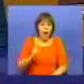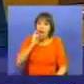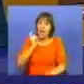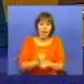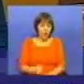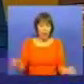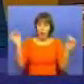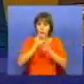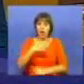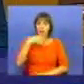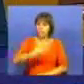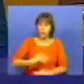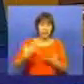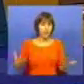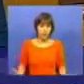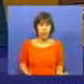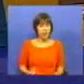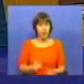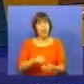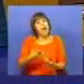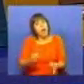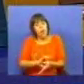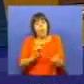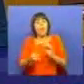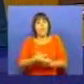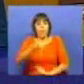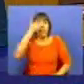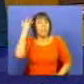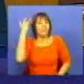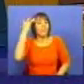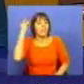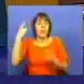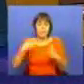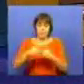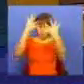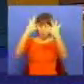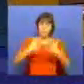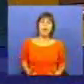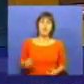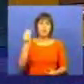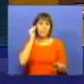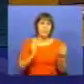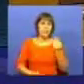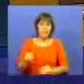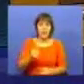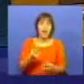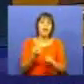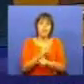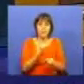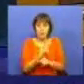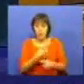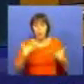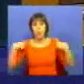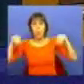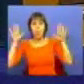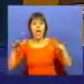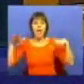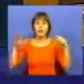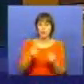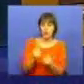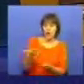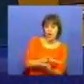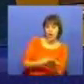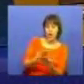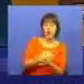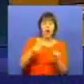rigor, não temos credibilidade. Em vez disso, temos facilidades. O orçamento inventa business angels, o anjo dos negócios.